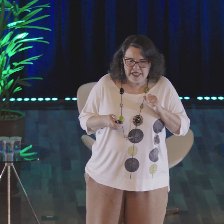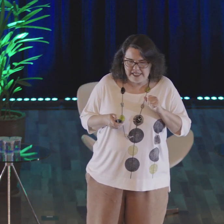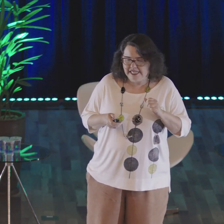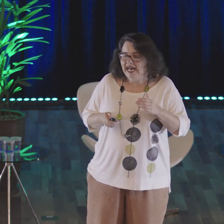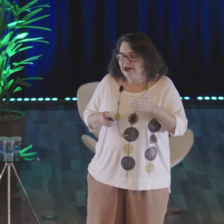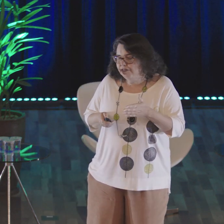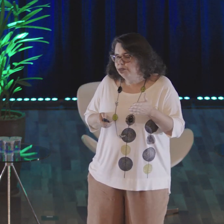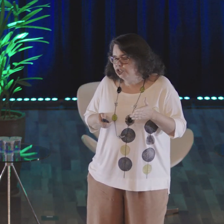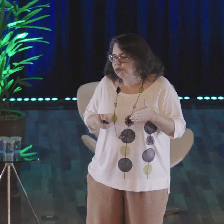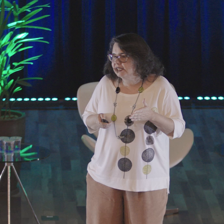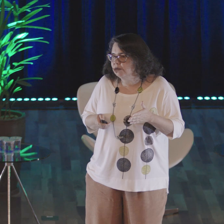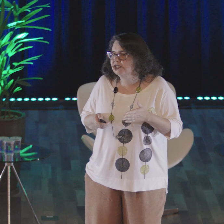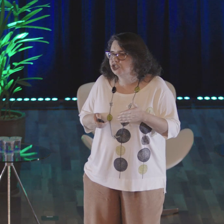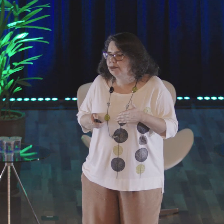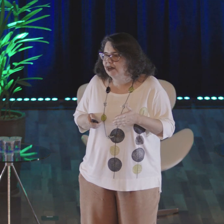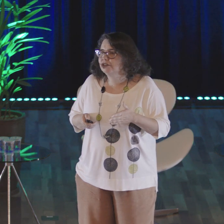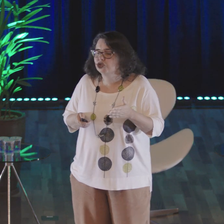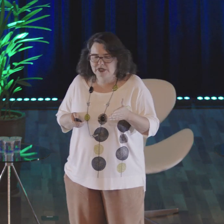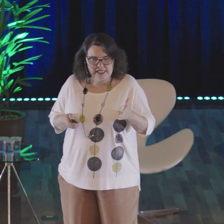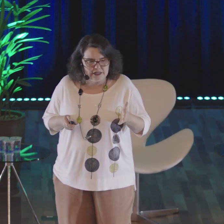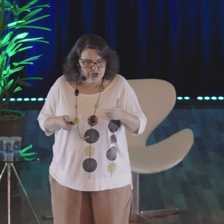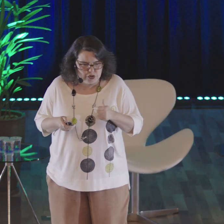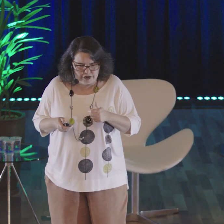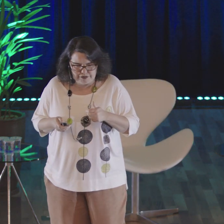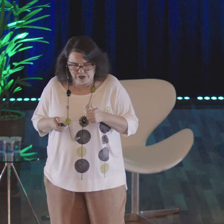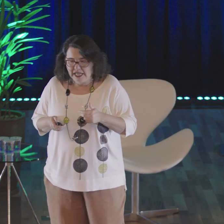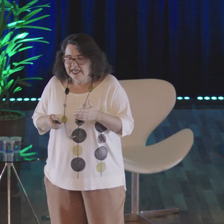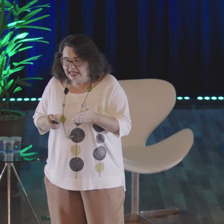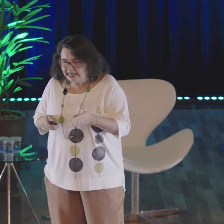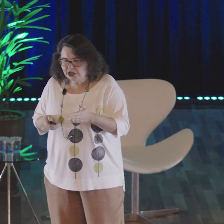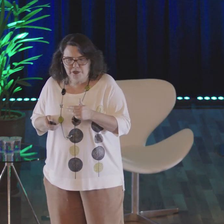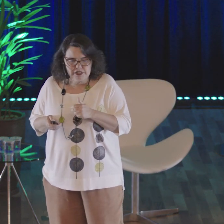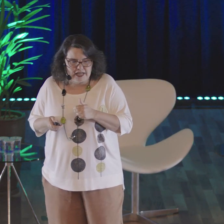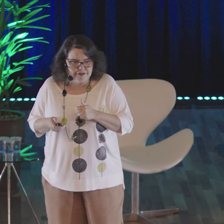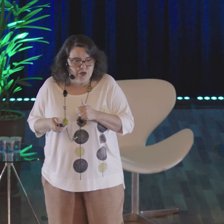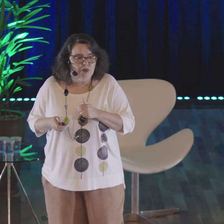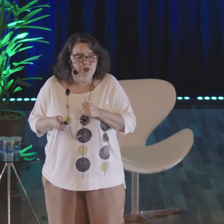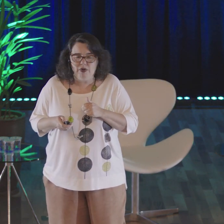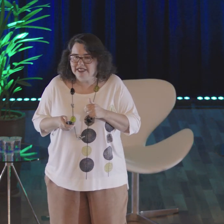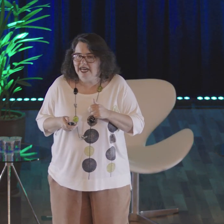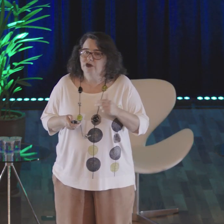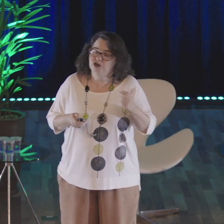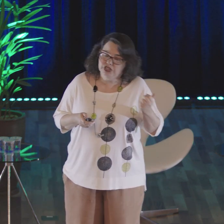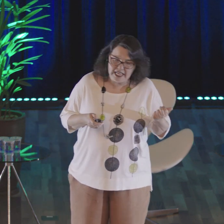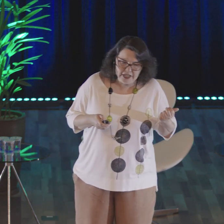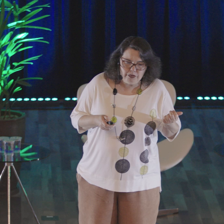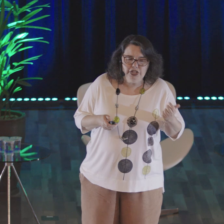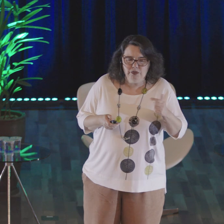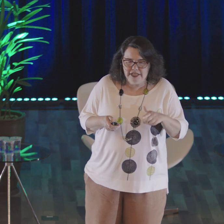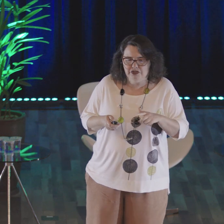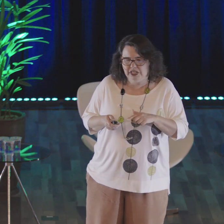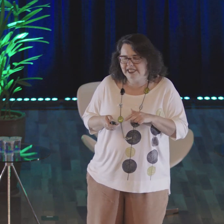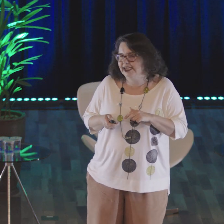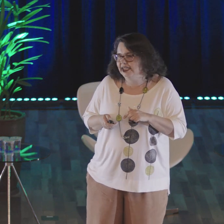Nas vilas, havia uma instituição que se chamava Juizado de Órfãos, que era responsável por guardar o dinheiro